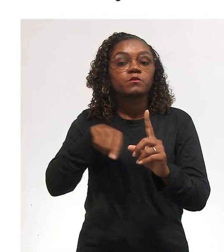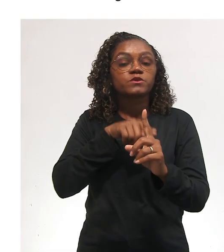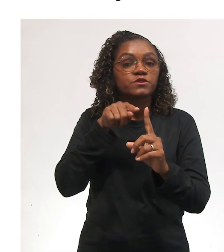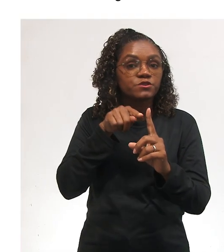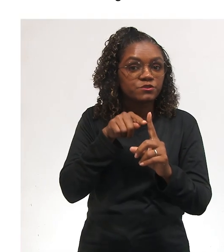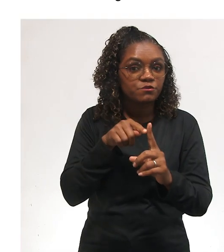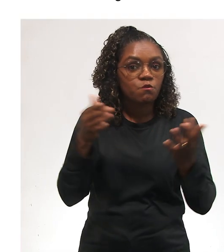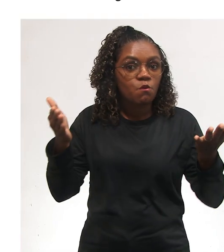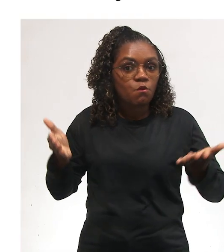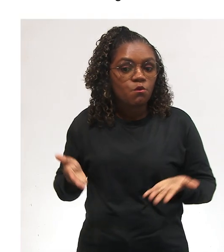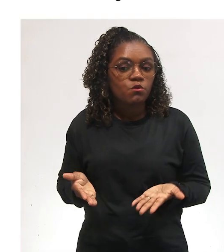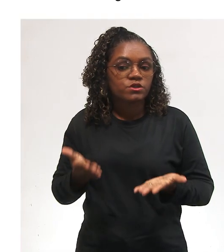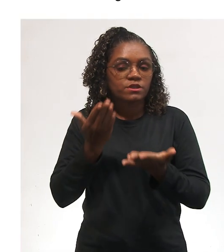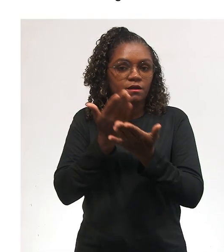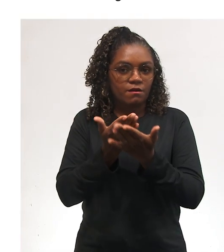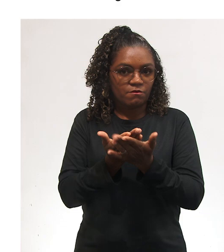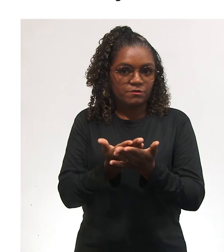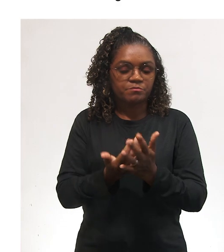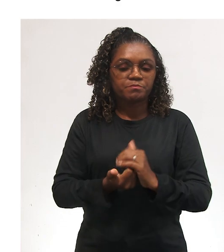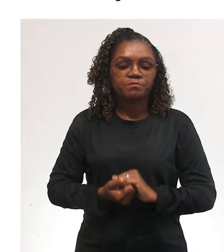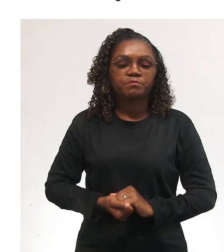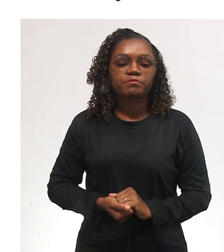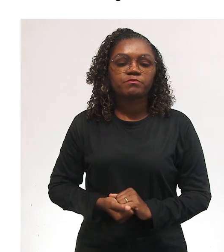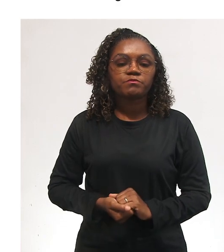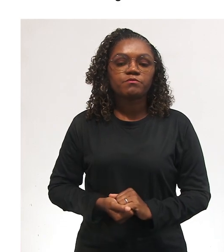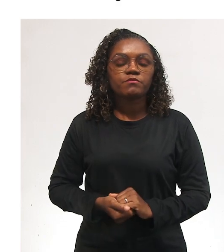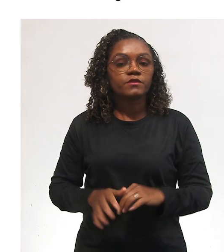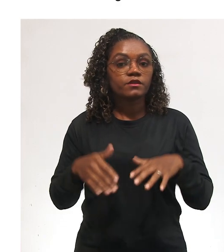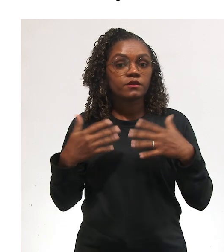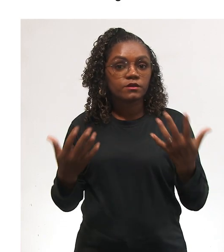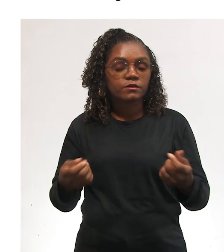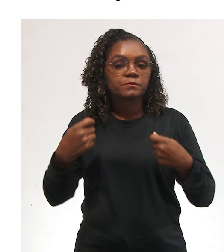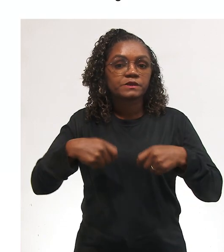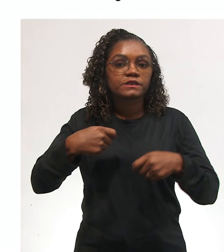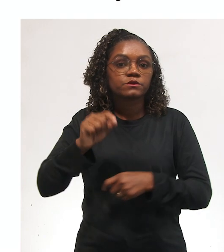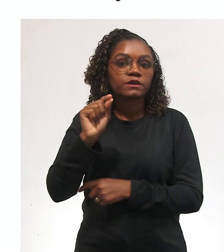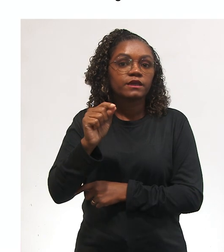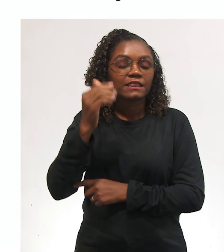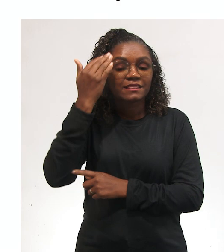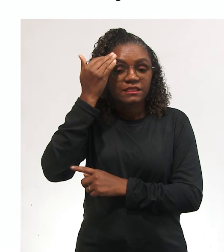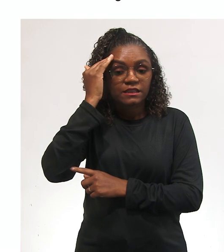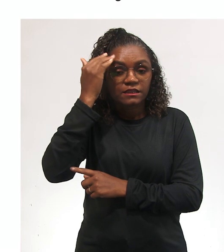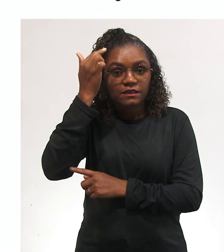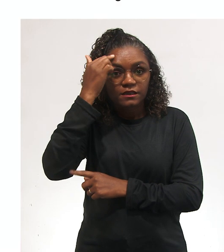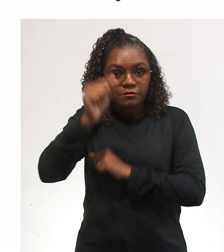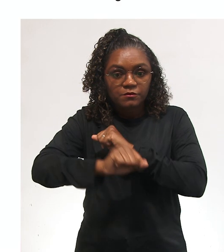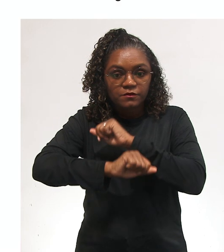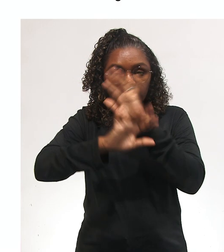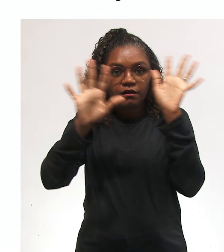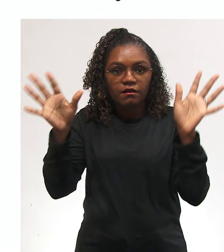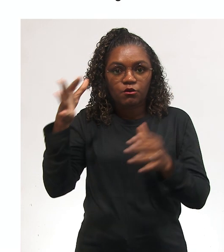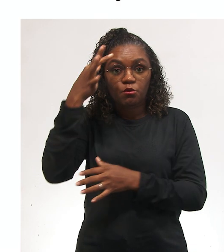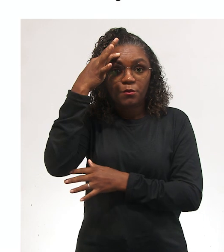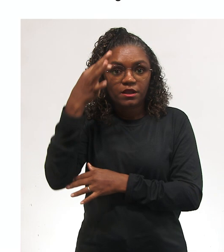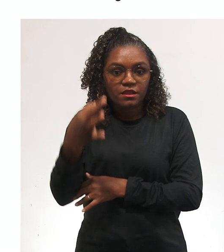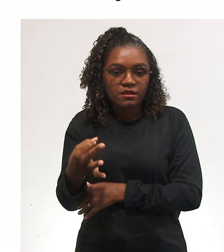objetivos. Dentre os objetivos dessa aula, nós precisamos compreender o que